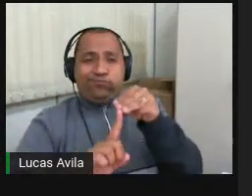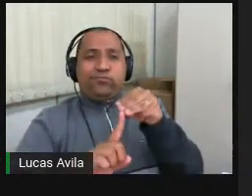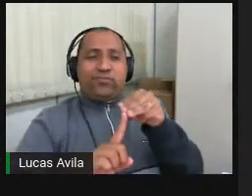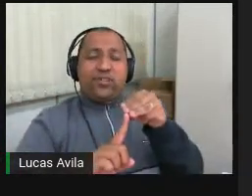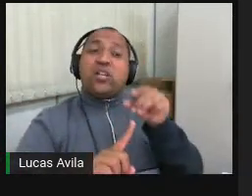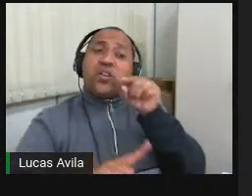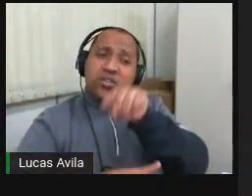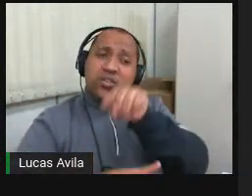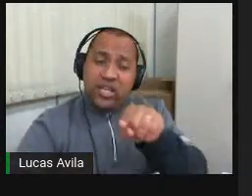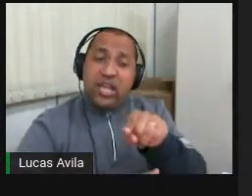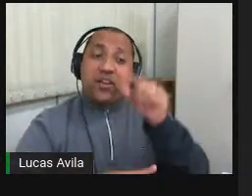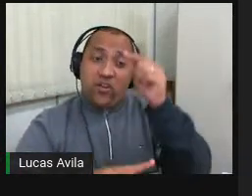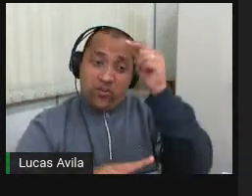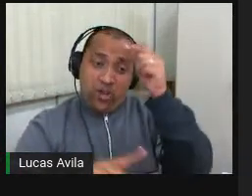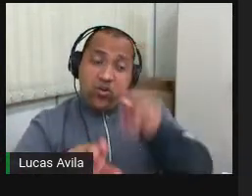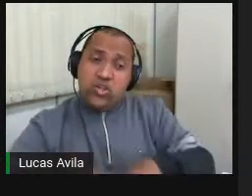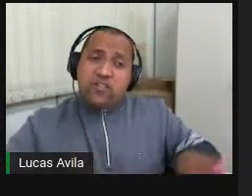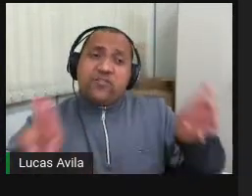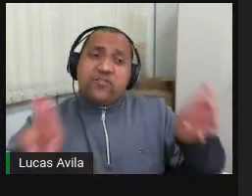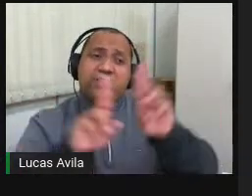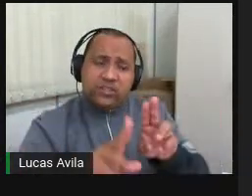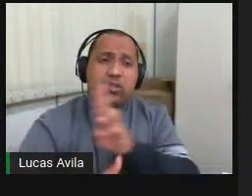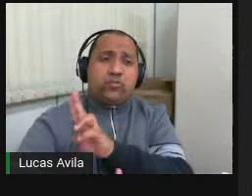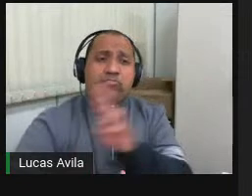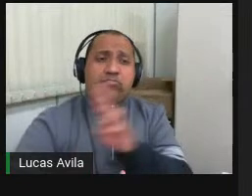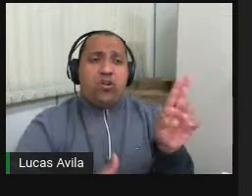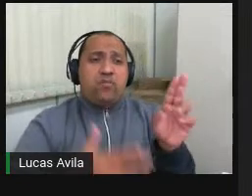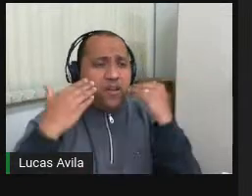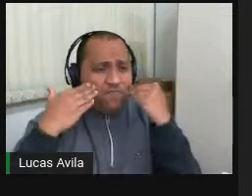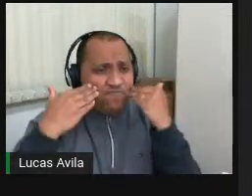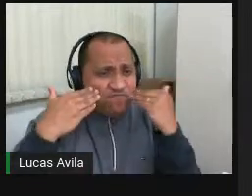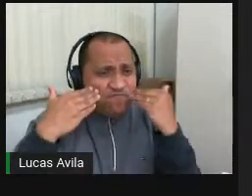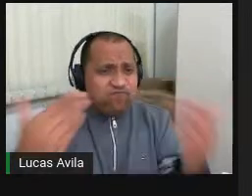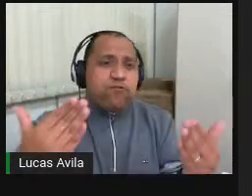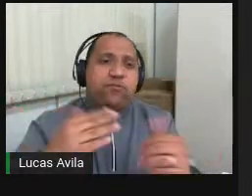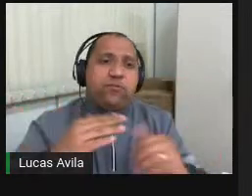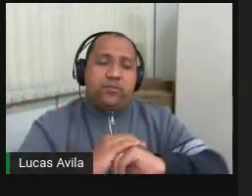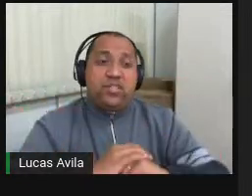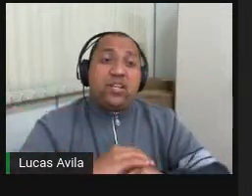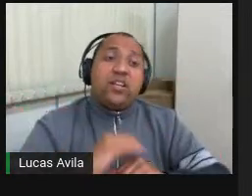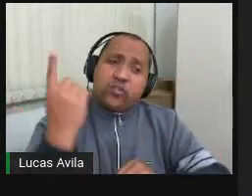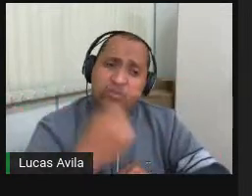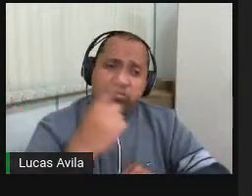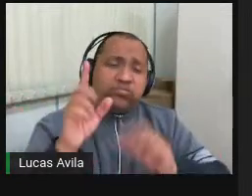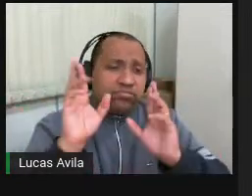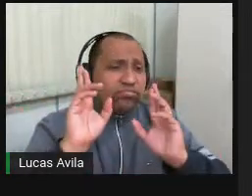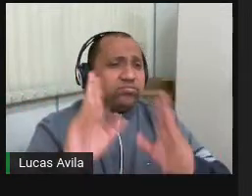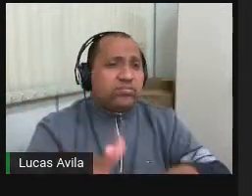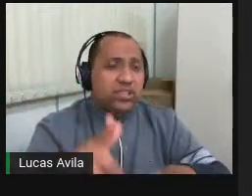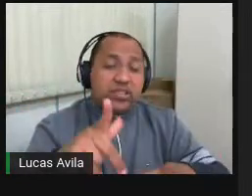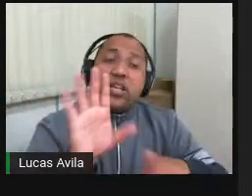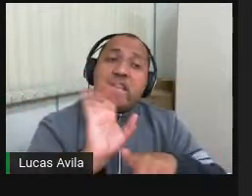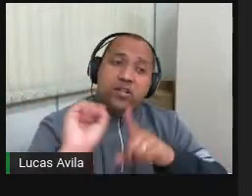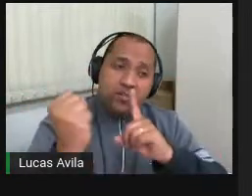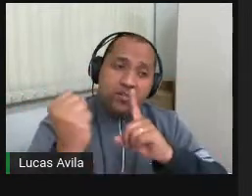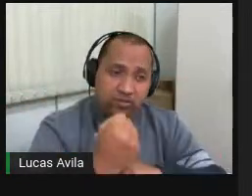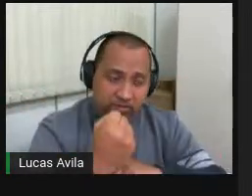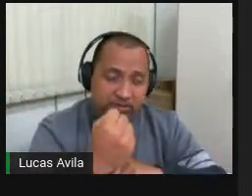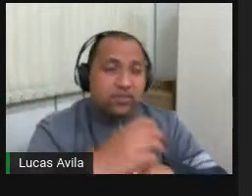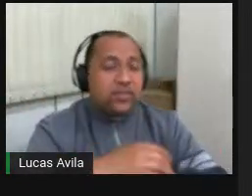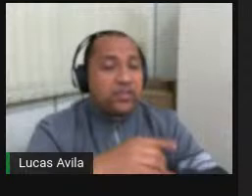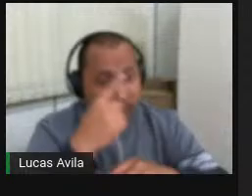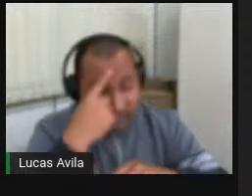nossa universidade além fronteiras e continuem fazendo a diferença em nossa sociedade.